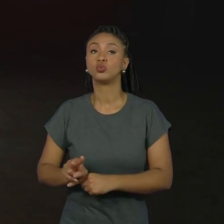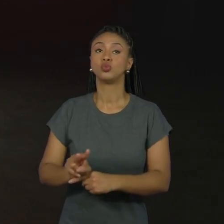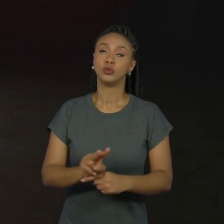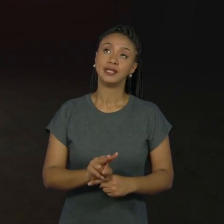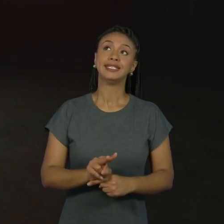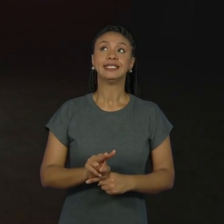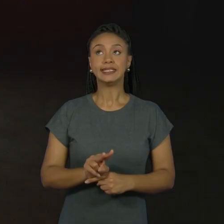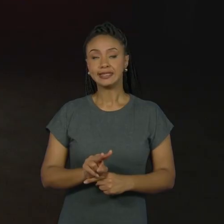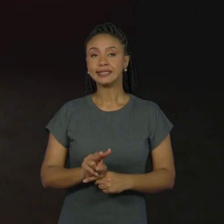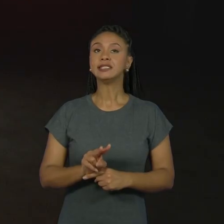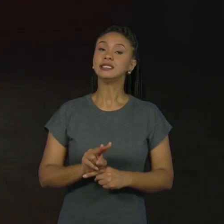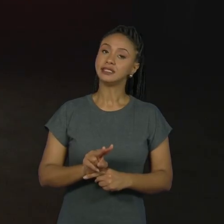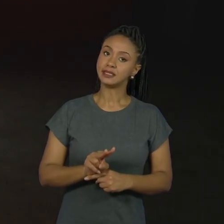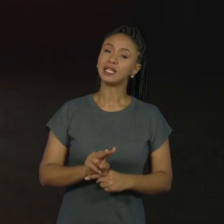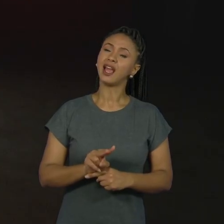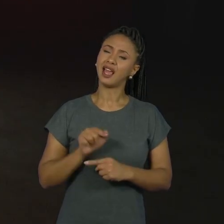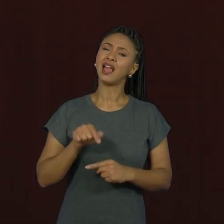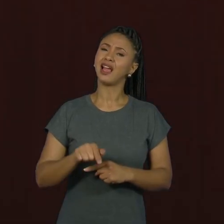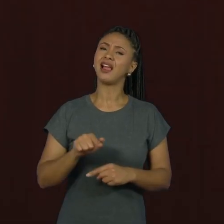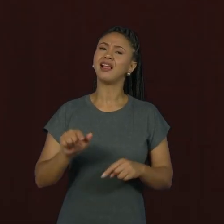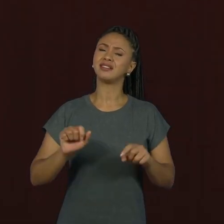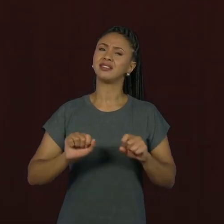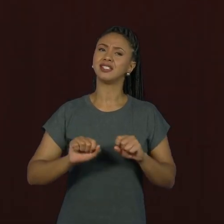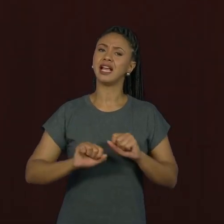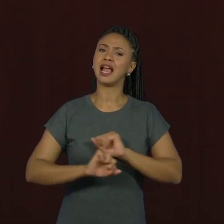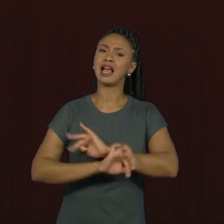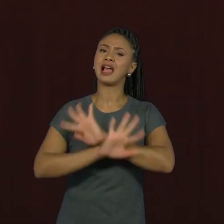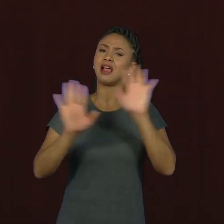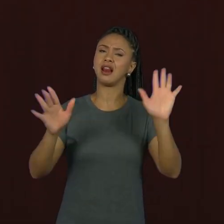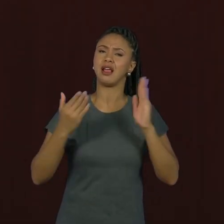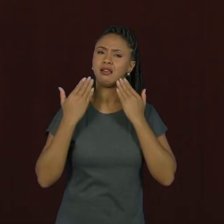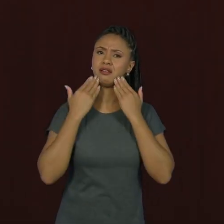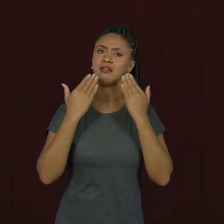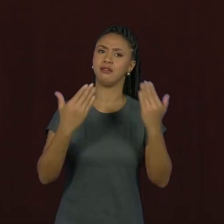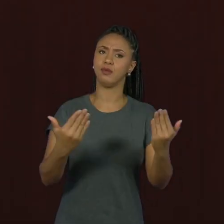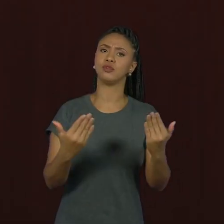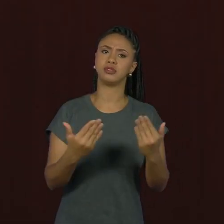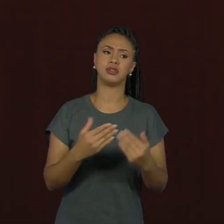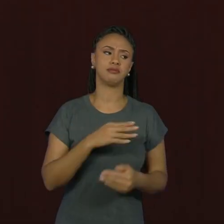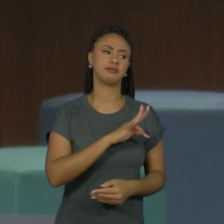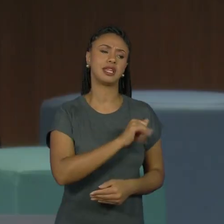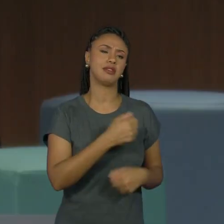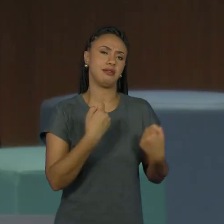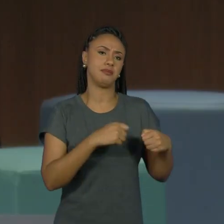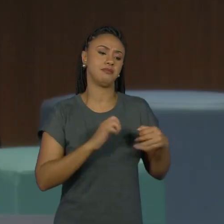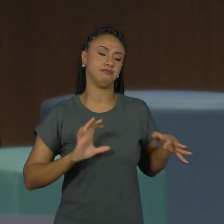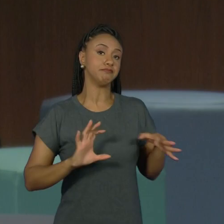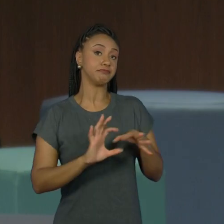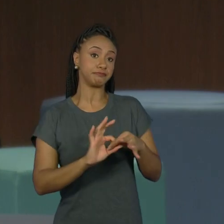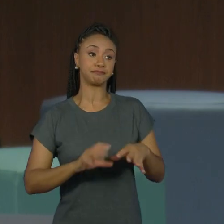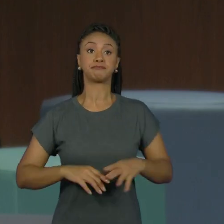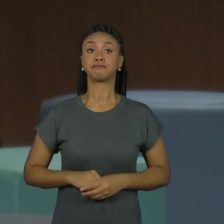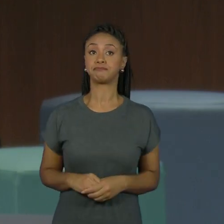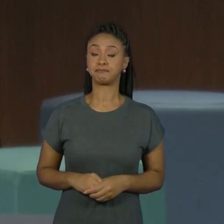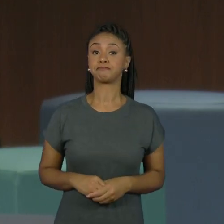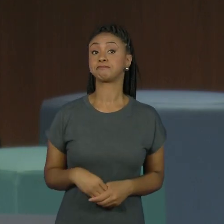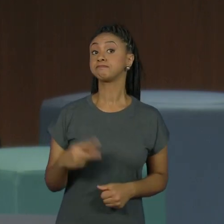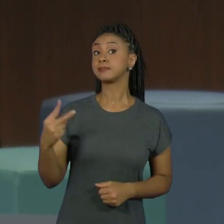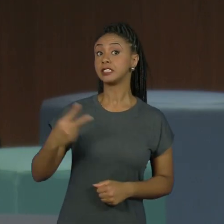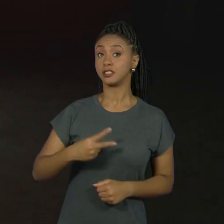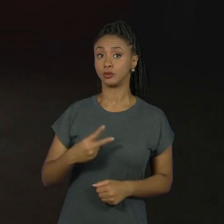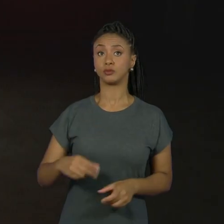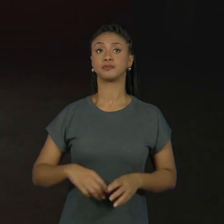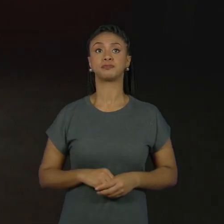bem clara, né, e que vai usar a TI para fazer isso. A segunda forma